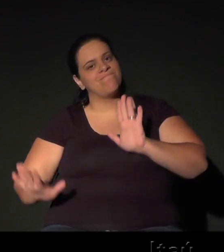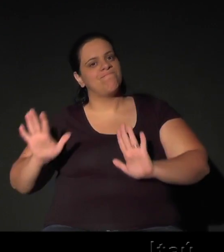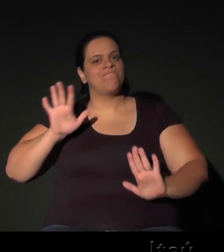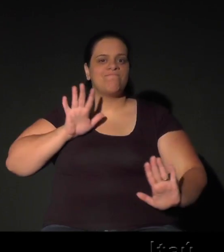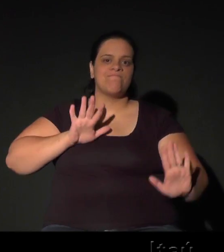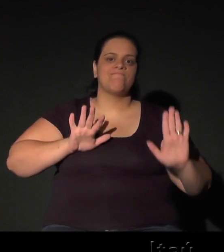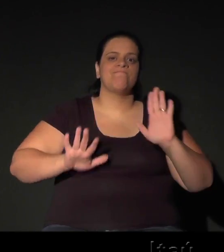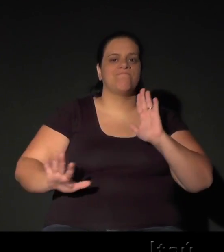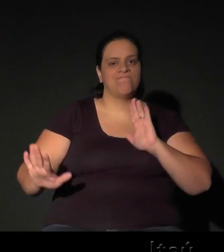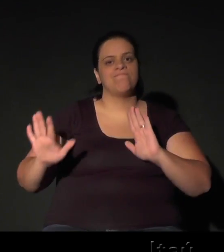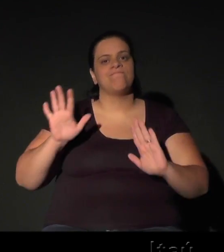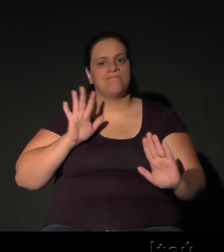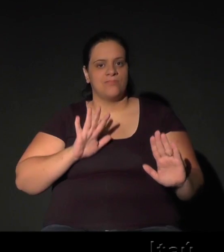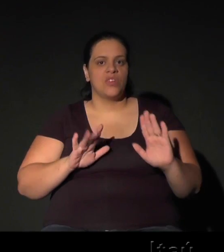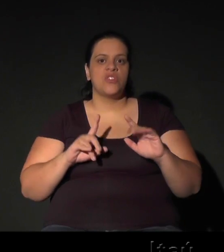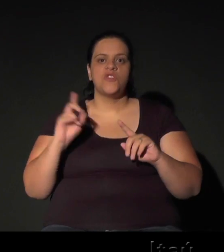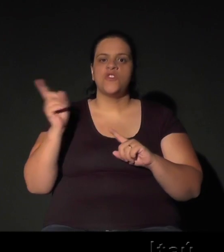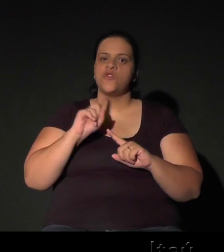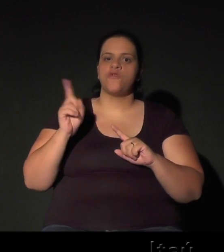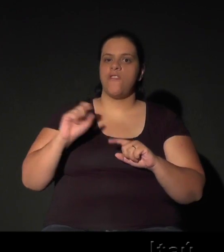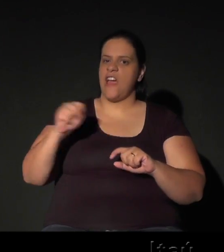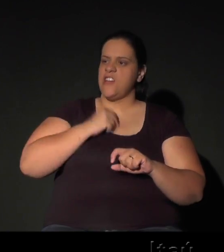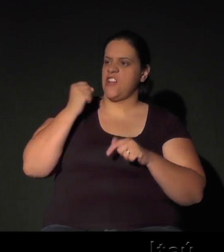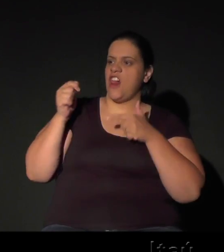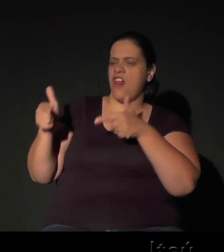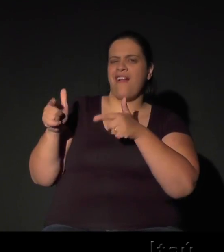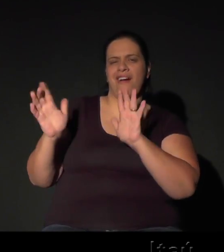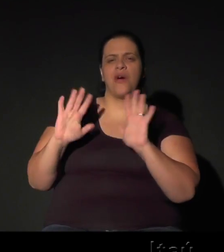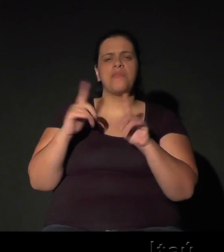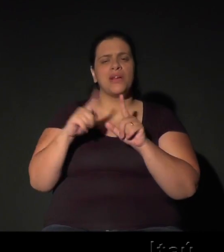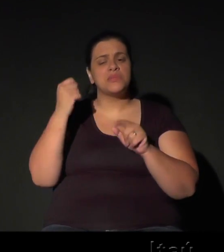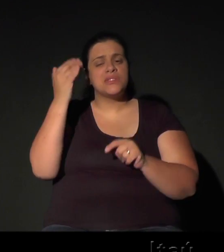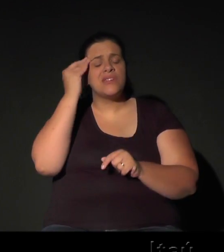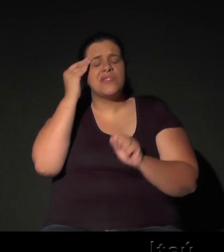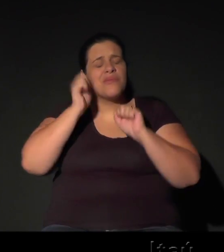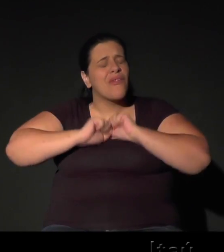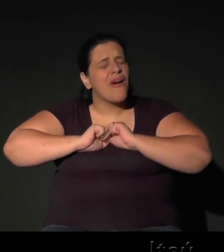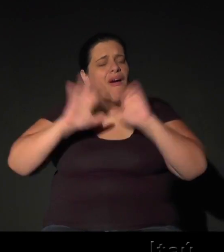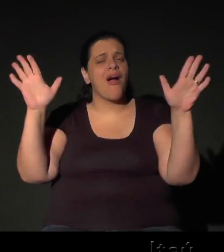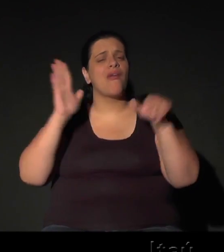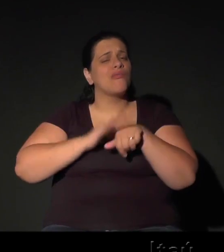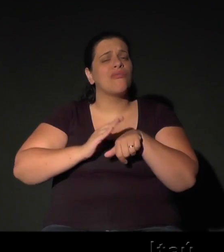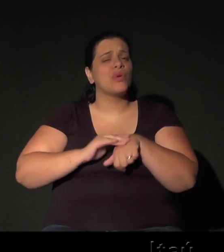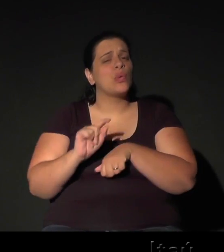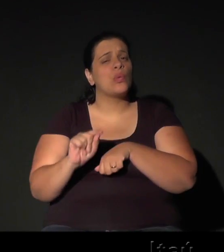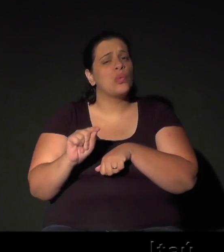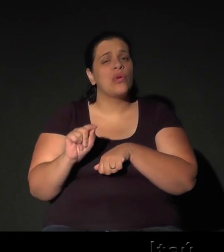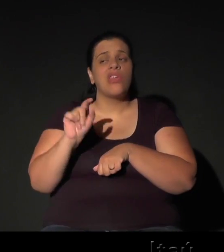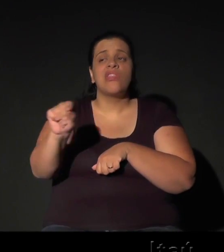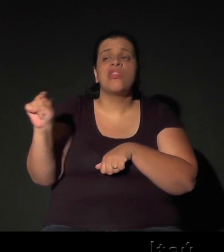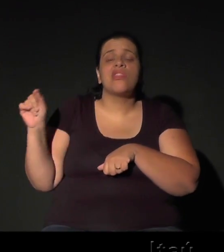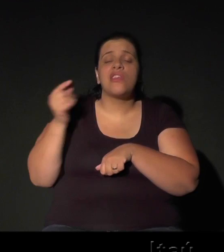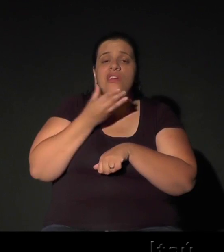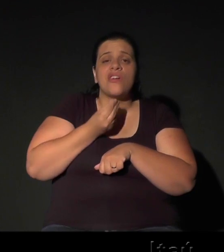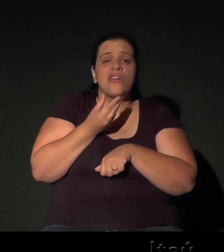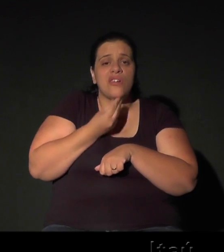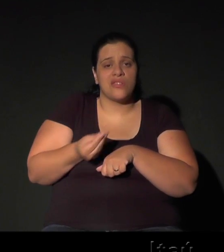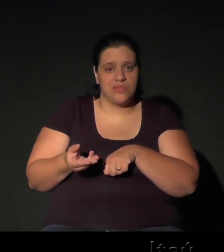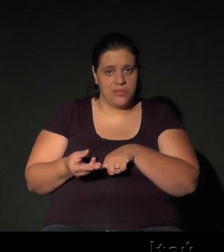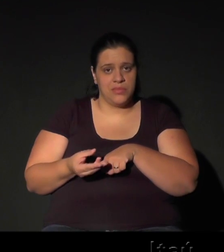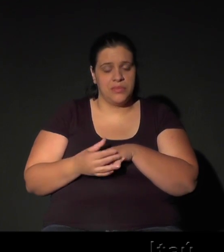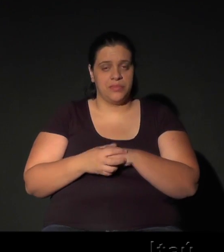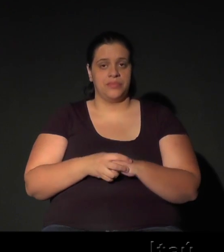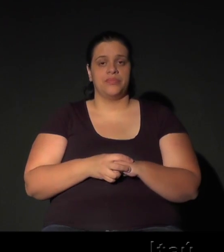a gente tem que ter um olhar não é discurso de ódio mas a gente tem que entender o que que a gente tá fazendo né sobretudo a que homem que a gente tá